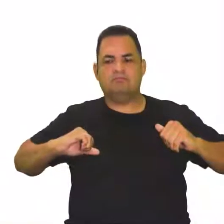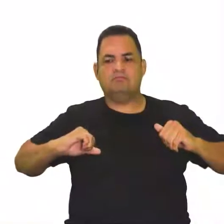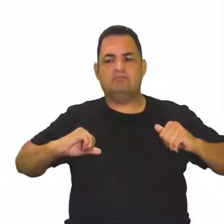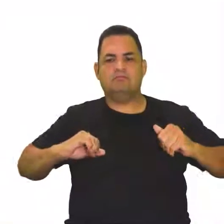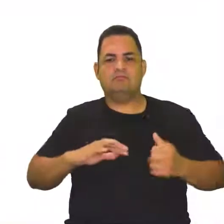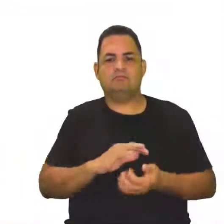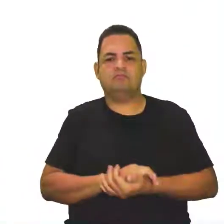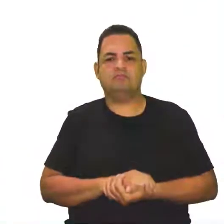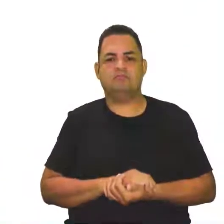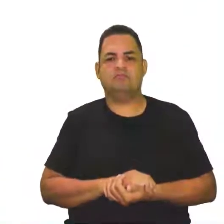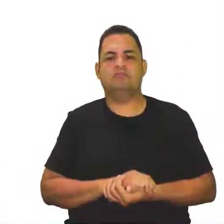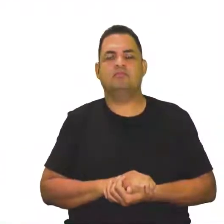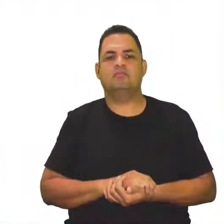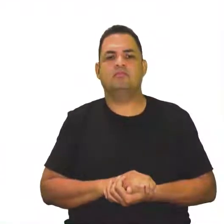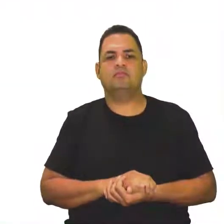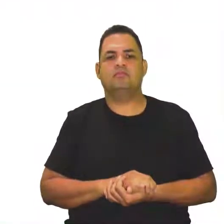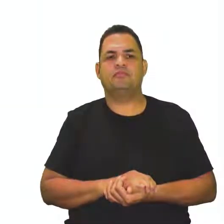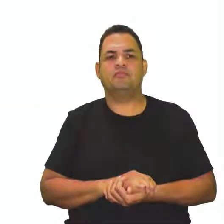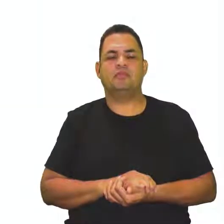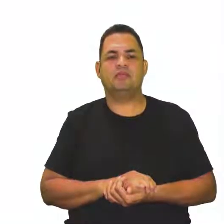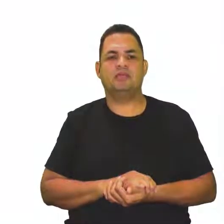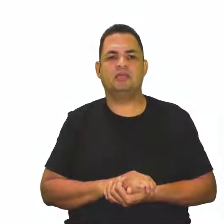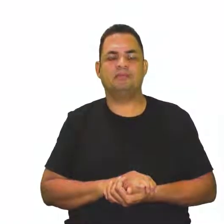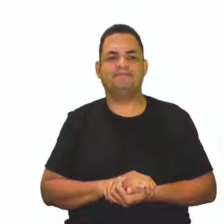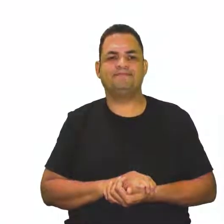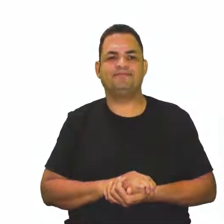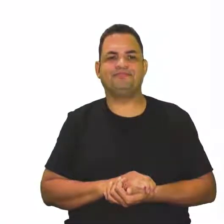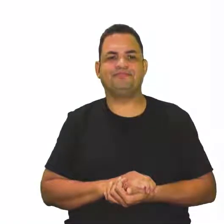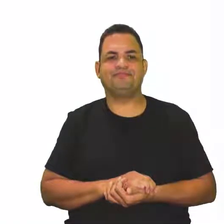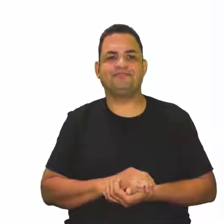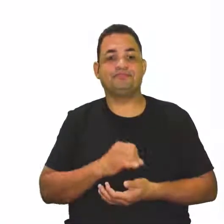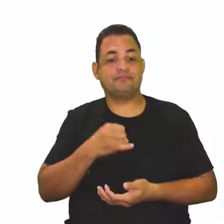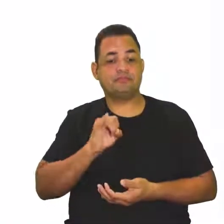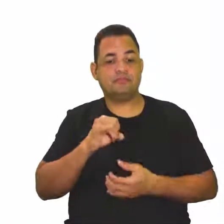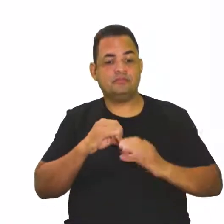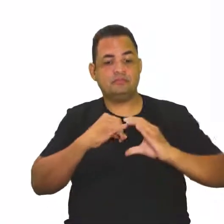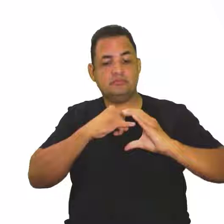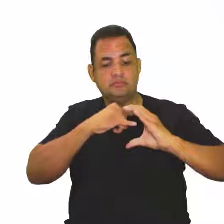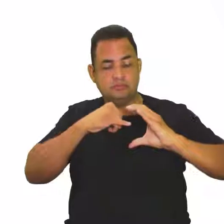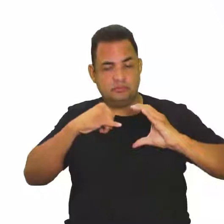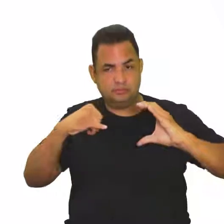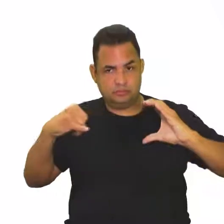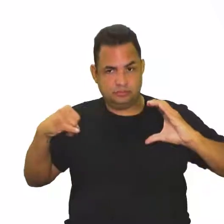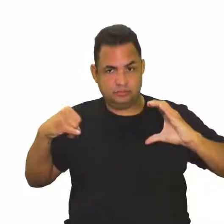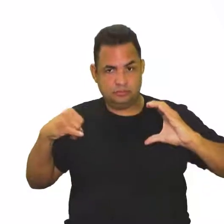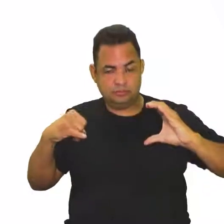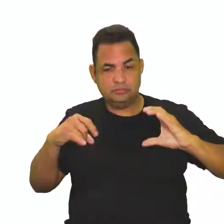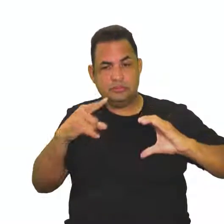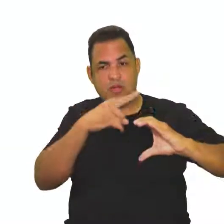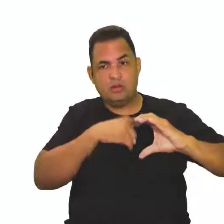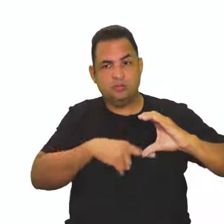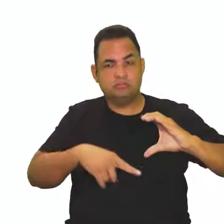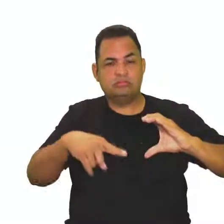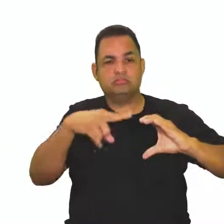arrancá-los. Então, é essa a ideia. Então, olha só, se a intensidade do campo elétrico não